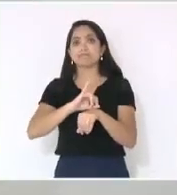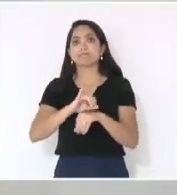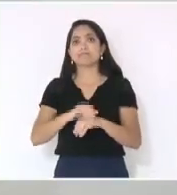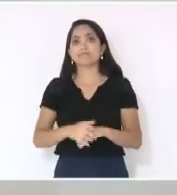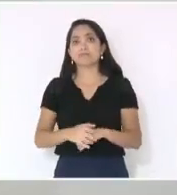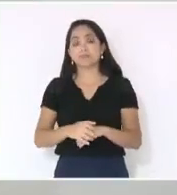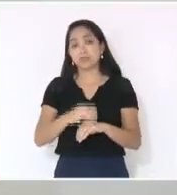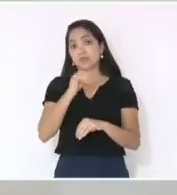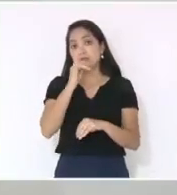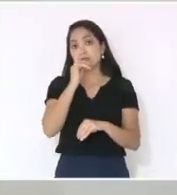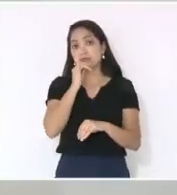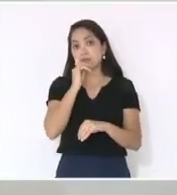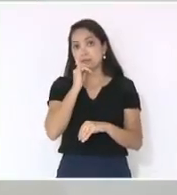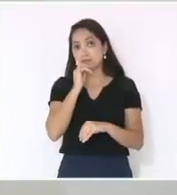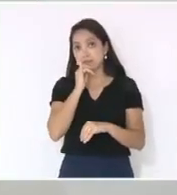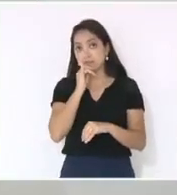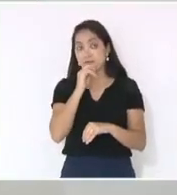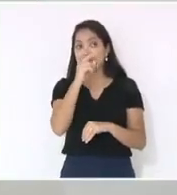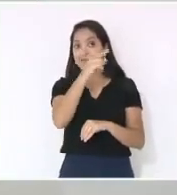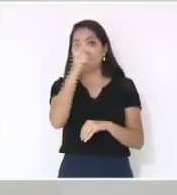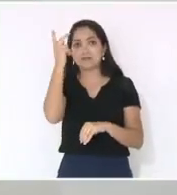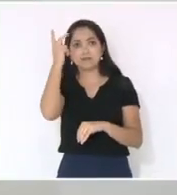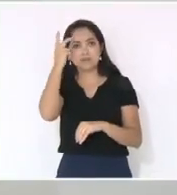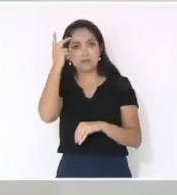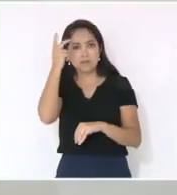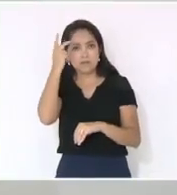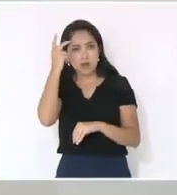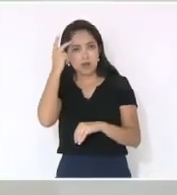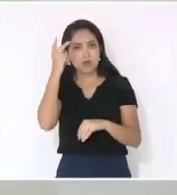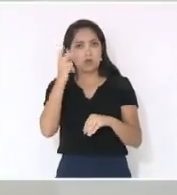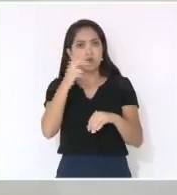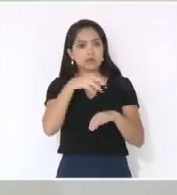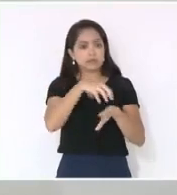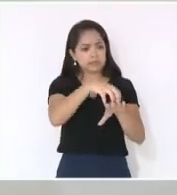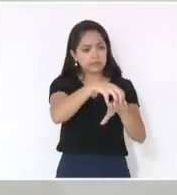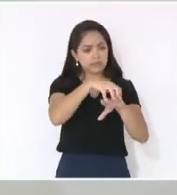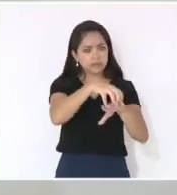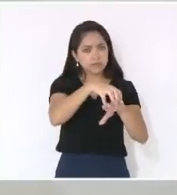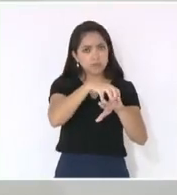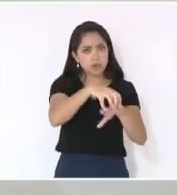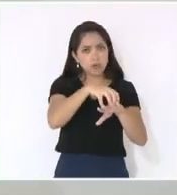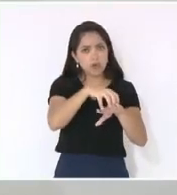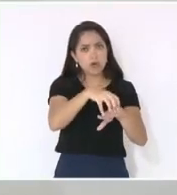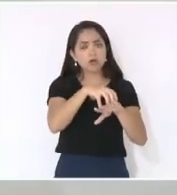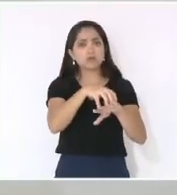Por exemplo, São Paulo, se tivesse um transporte metropolitano,